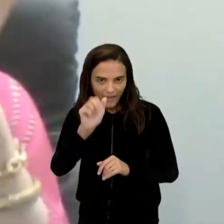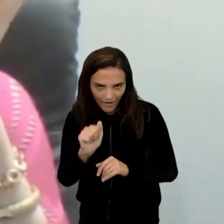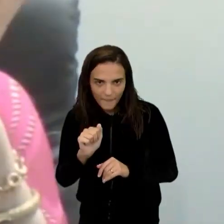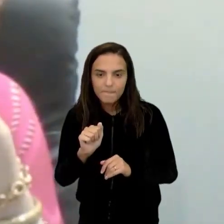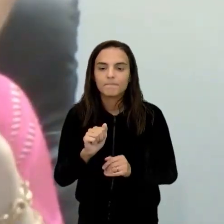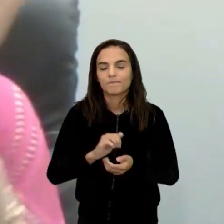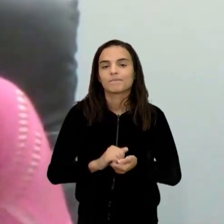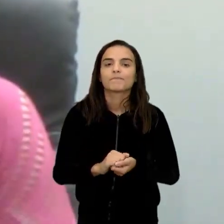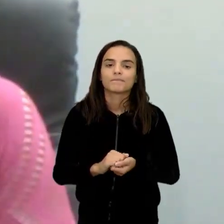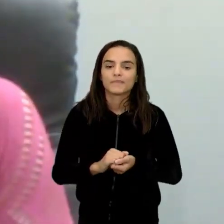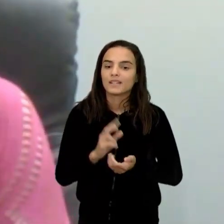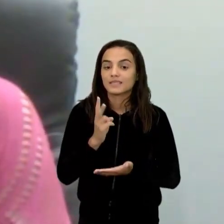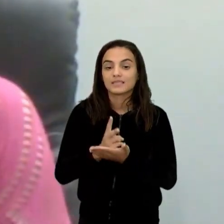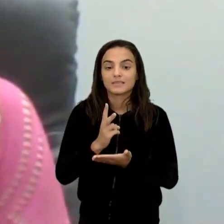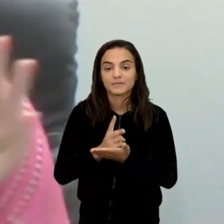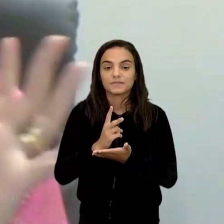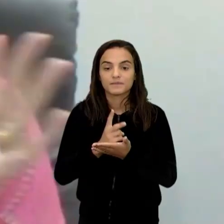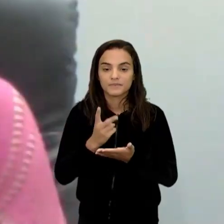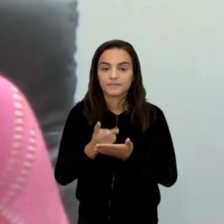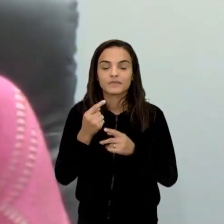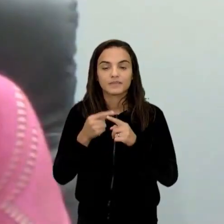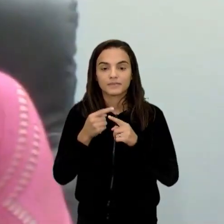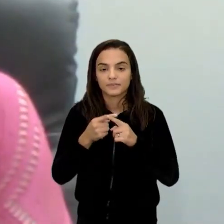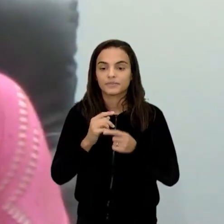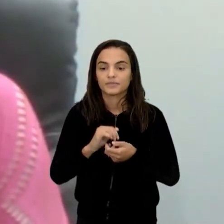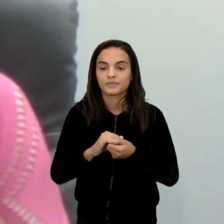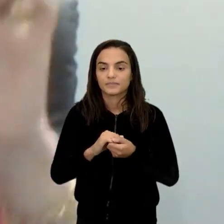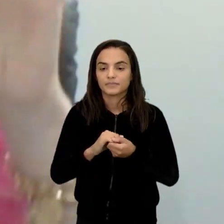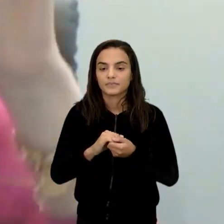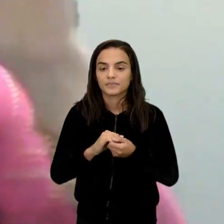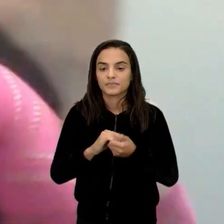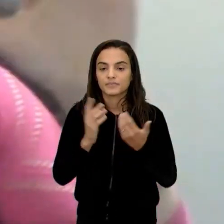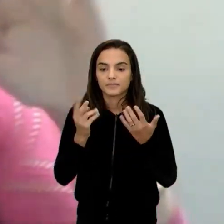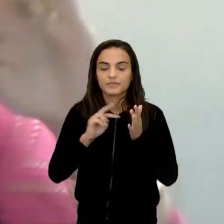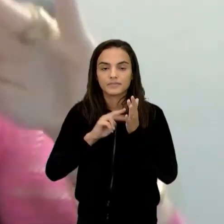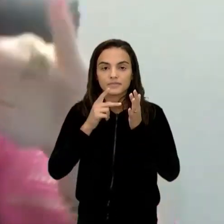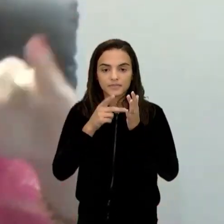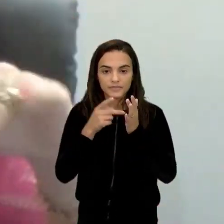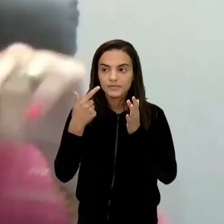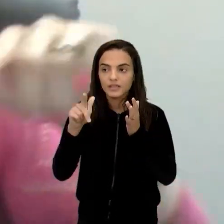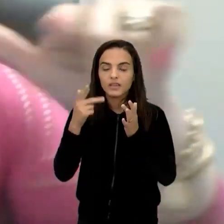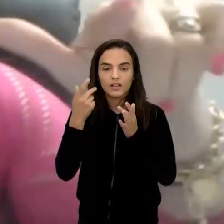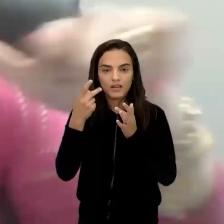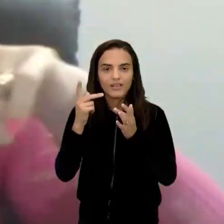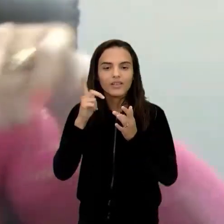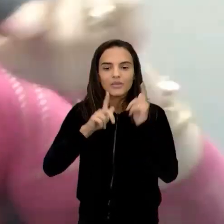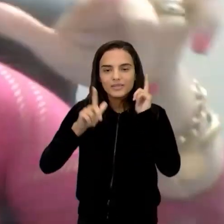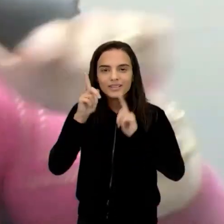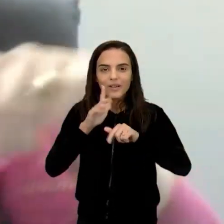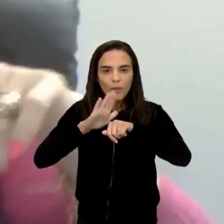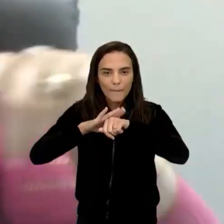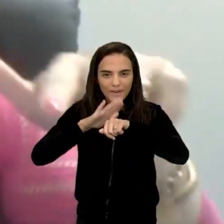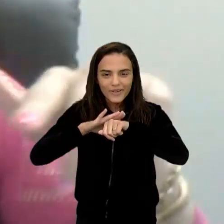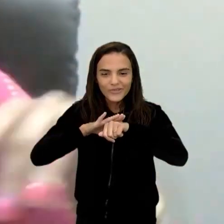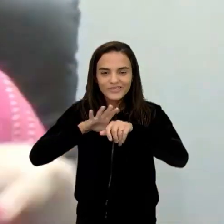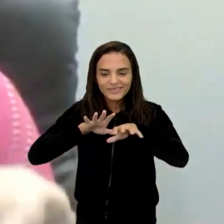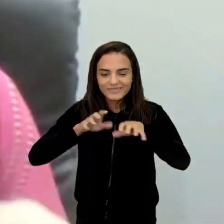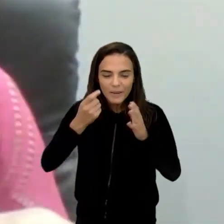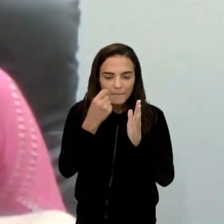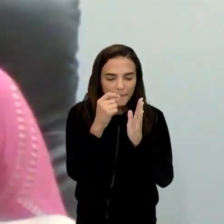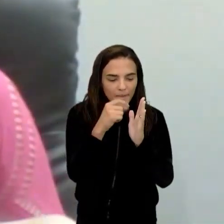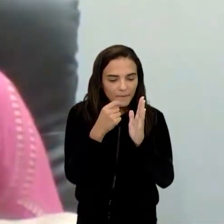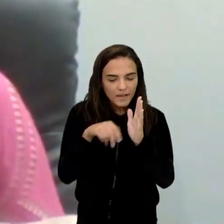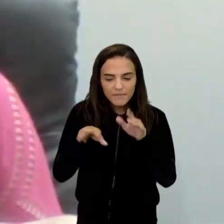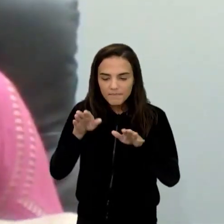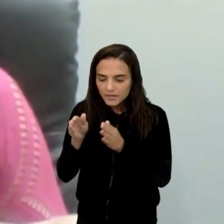E plastificado sempre com contact por causa da celorreia. Então, quer dizer, ele consegue, com a mãozinha, colocar